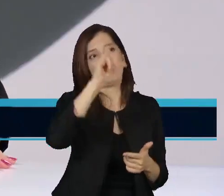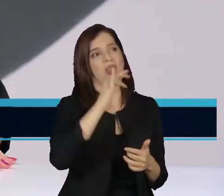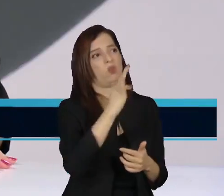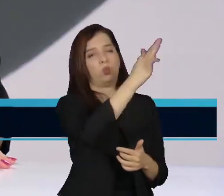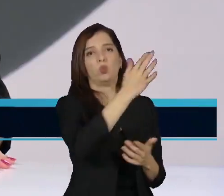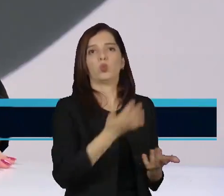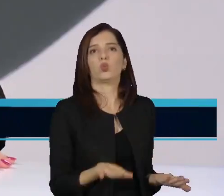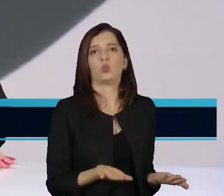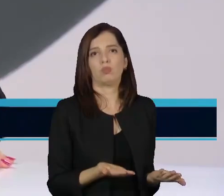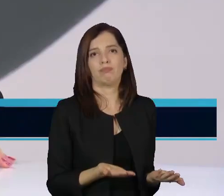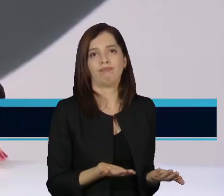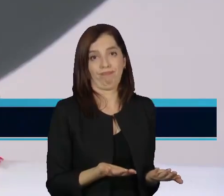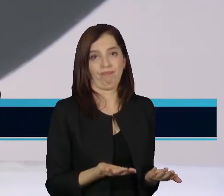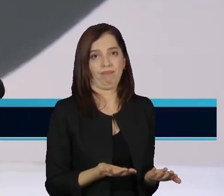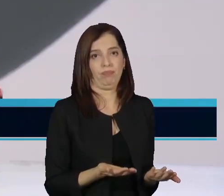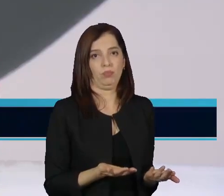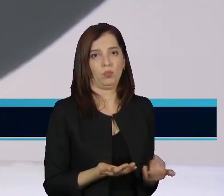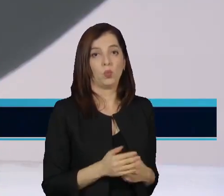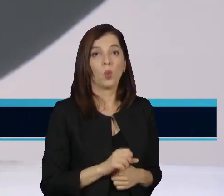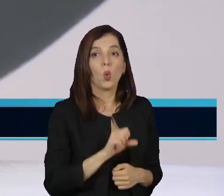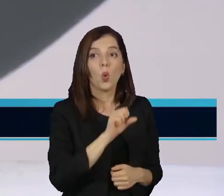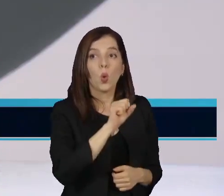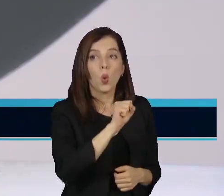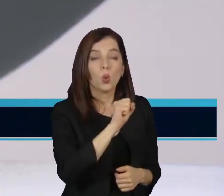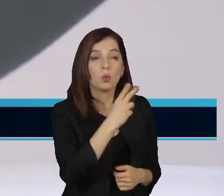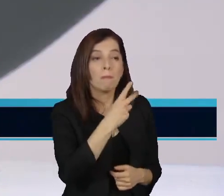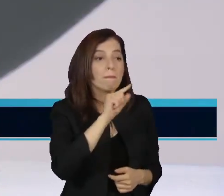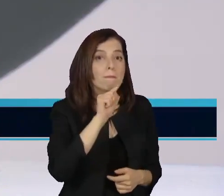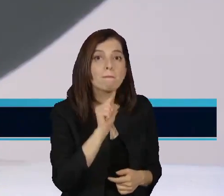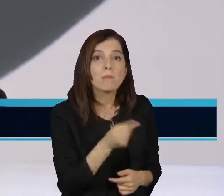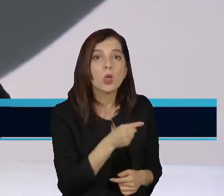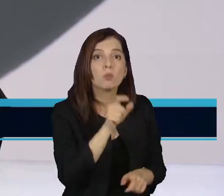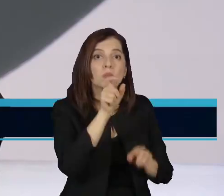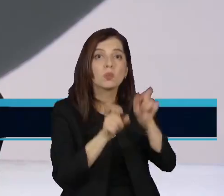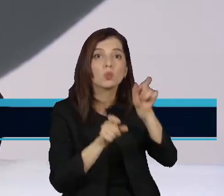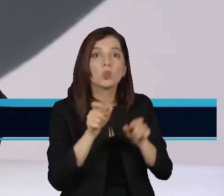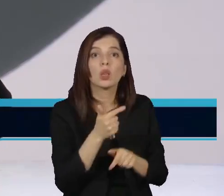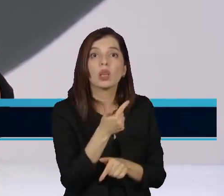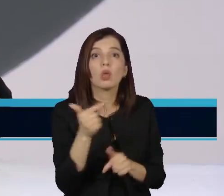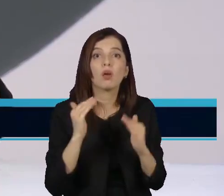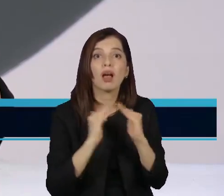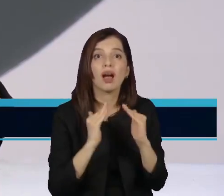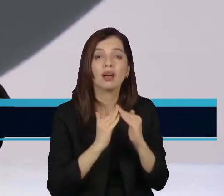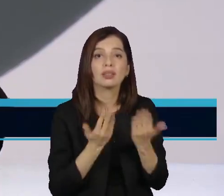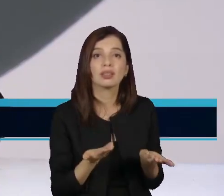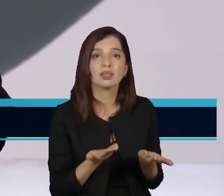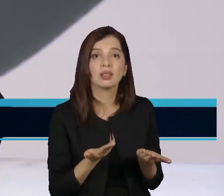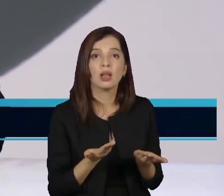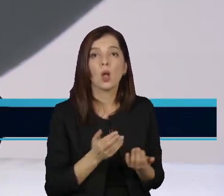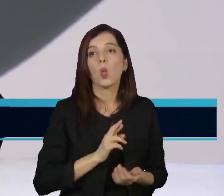de 82 mil pessoas desabrigadas e a gente não está falando de um caso